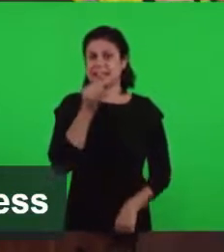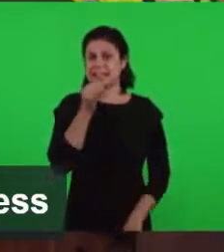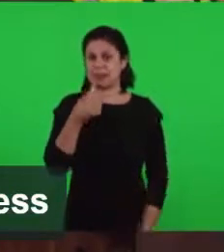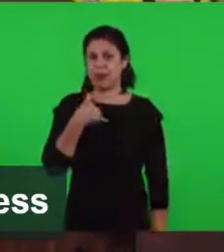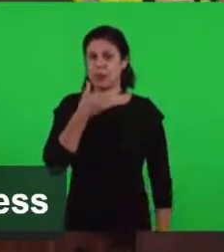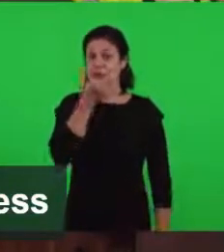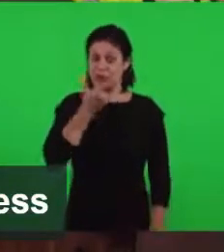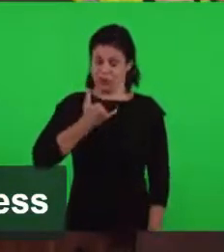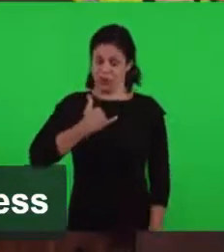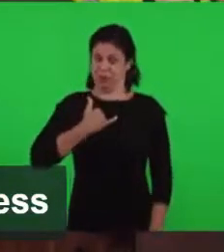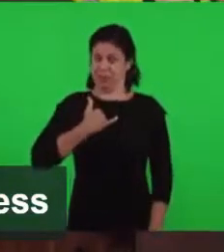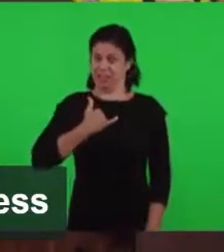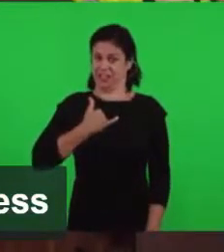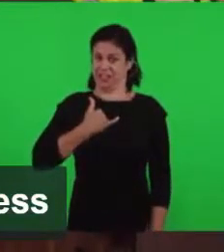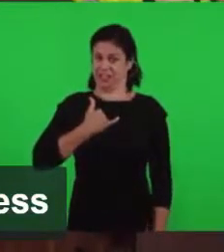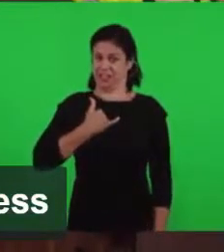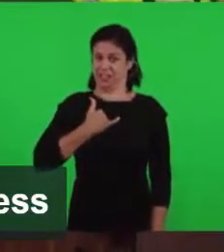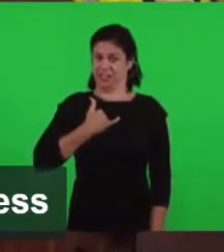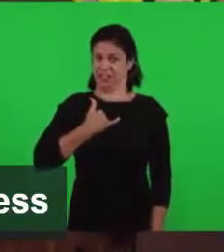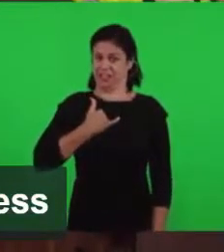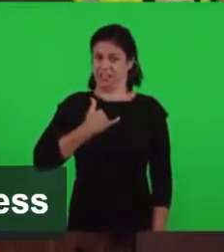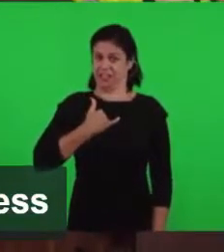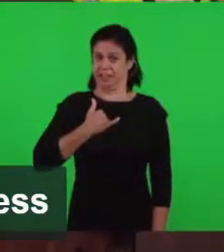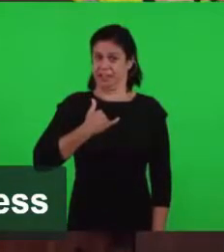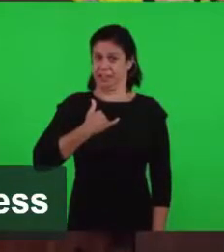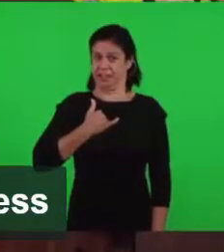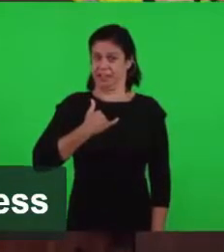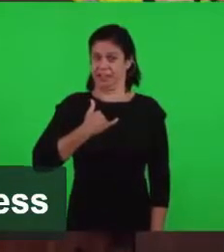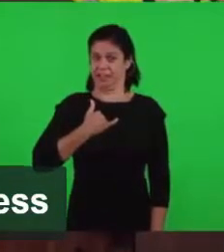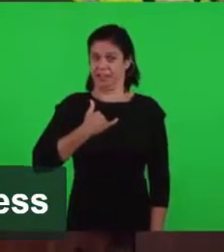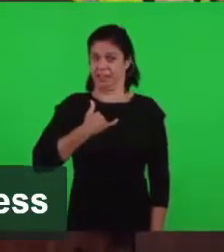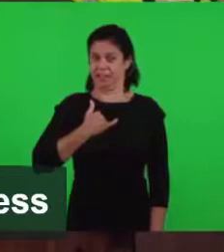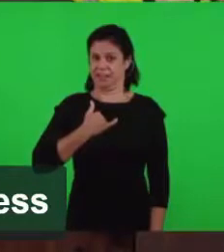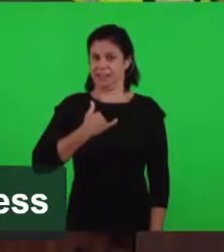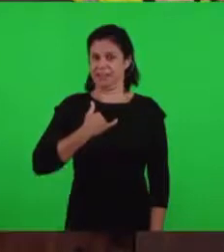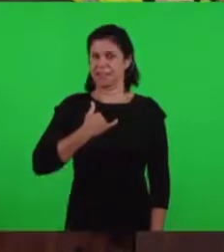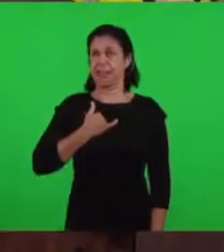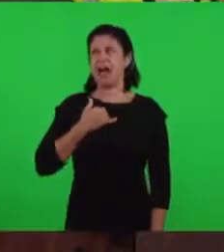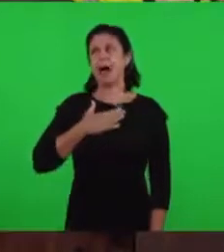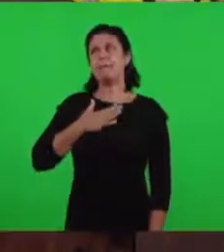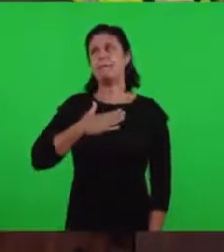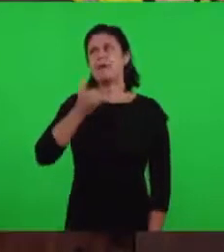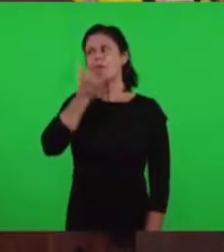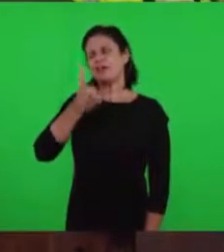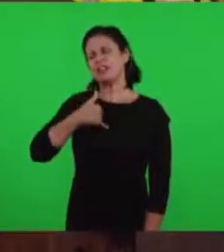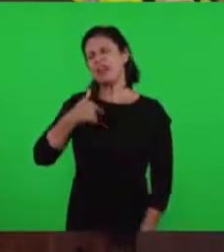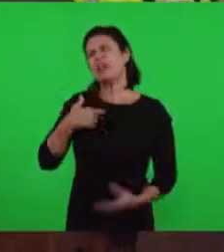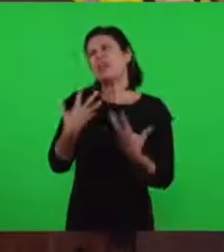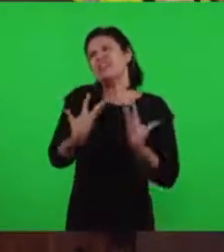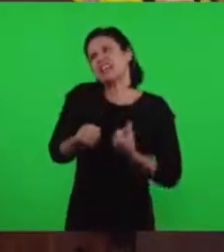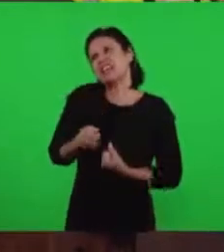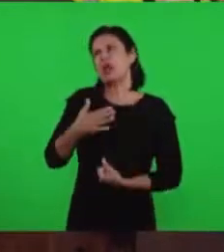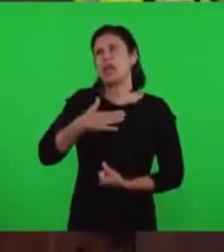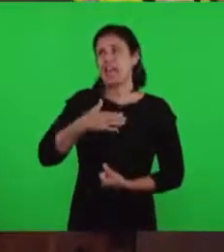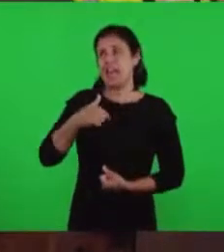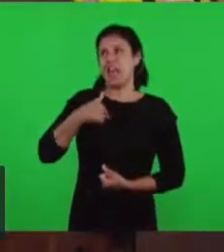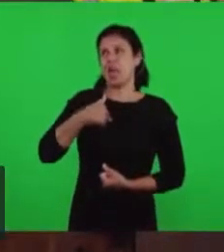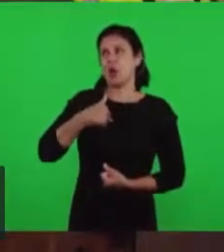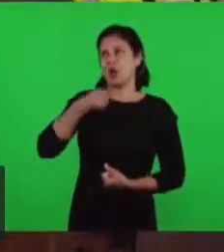e eu o meu perdão quando eu quiser eu mesmo